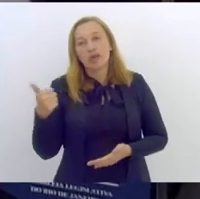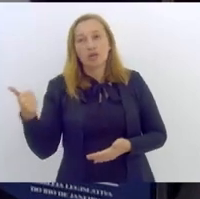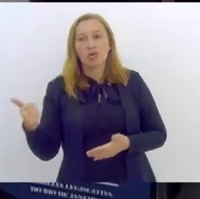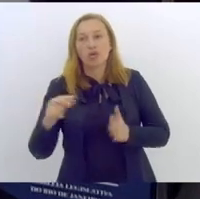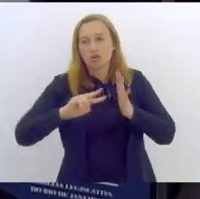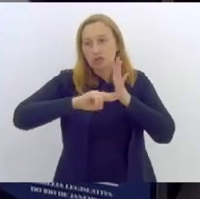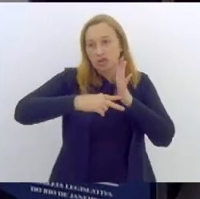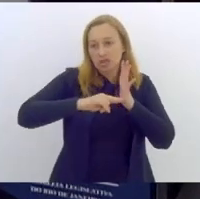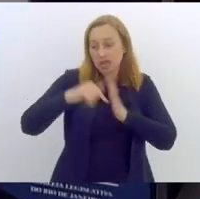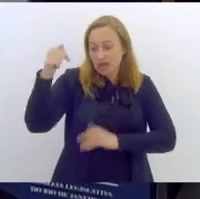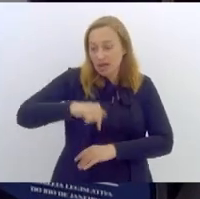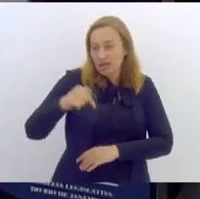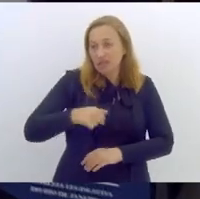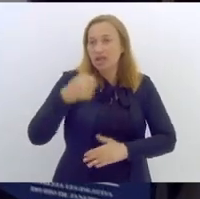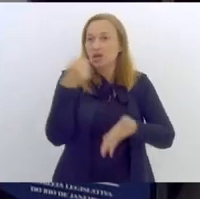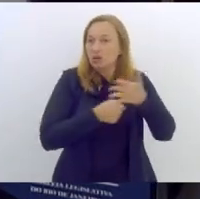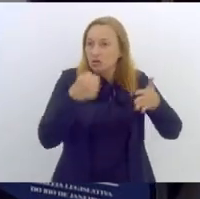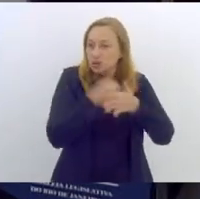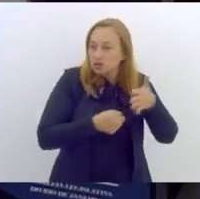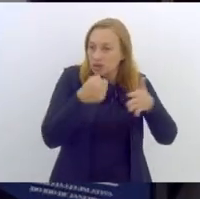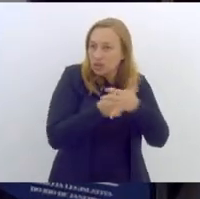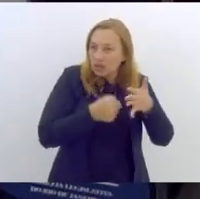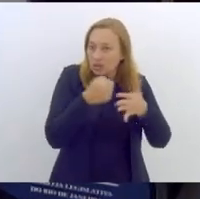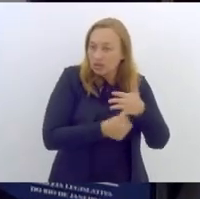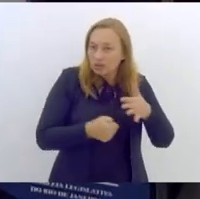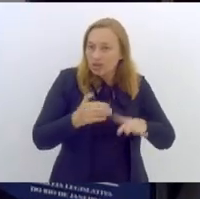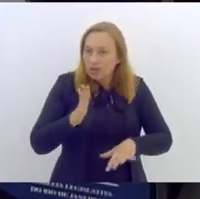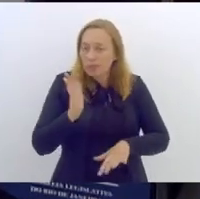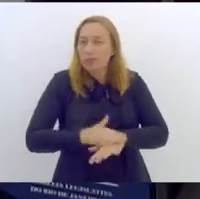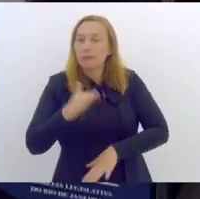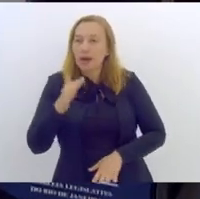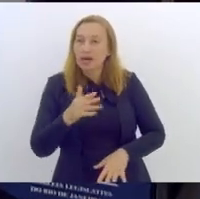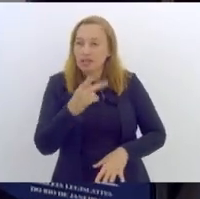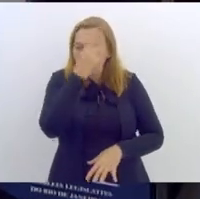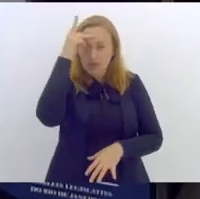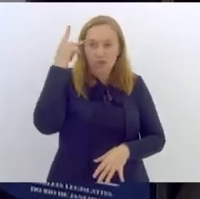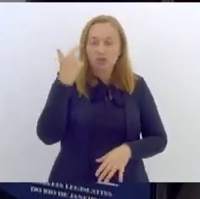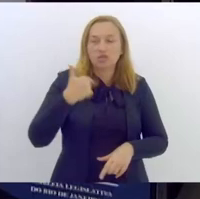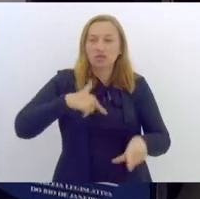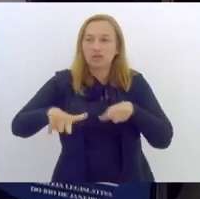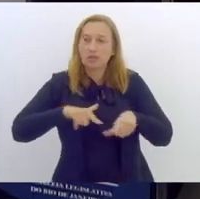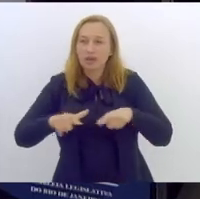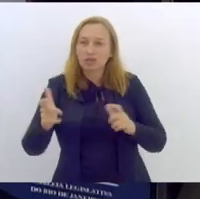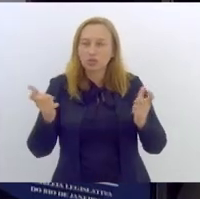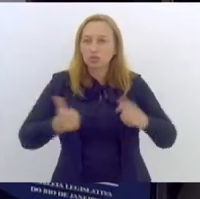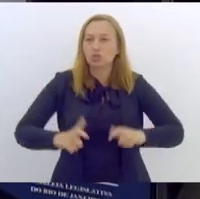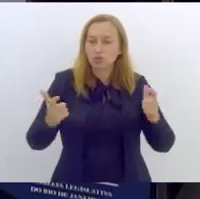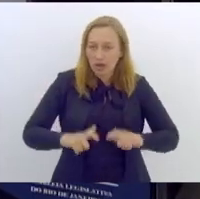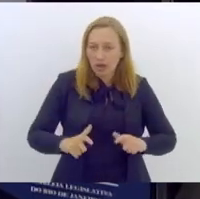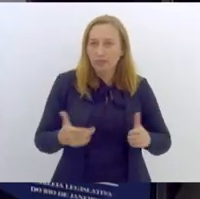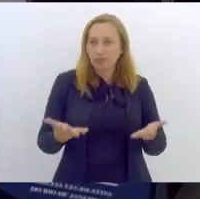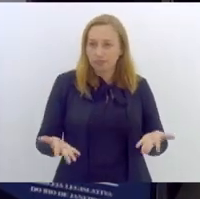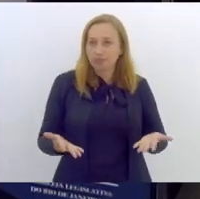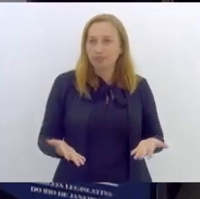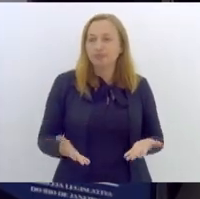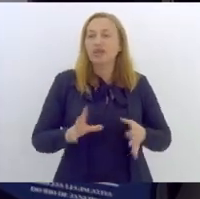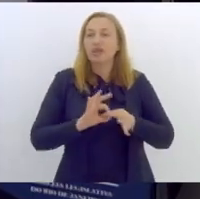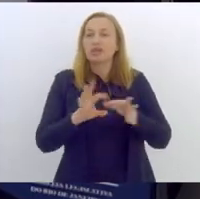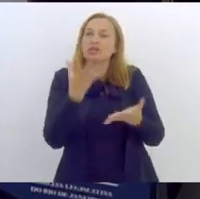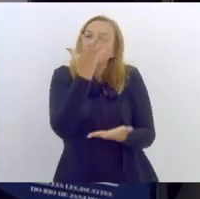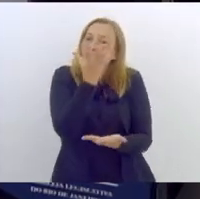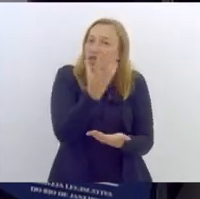sindicato está aqui lutando para poder você botar mais material humano para poder dividir o suga com seu associado e deixar